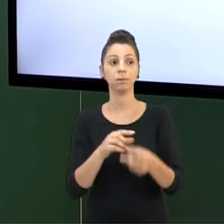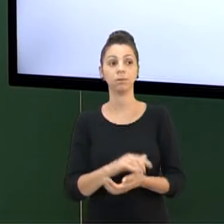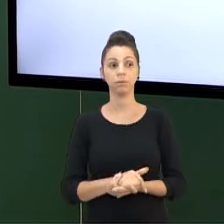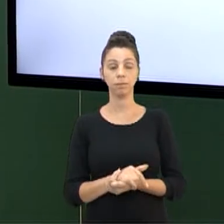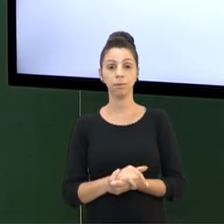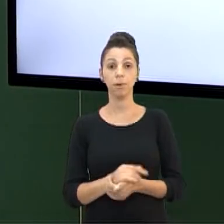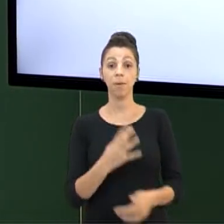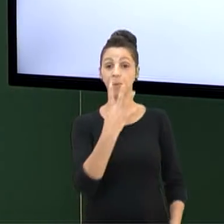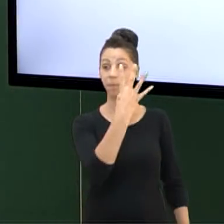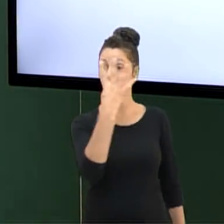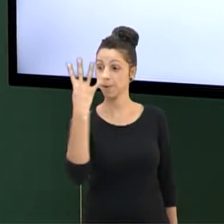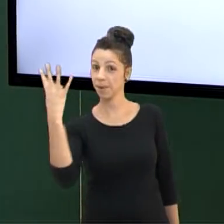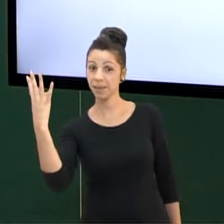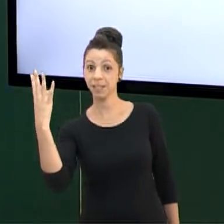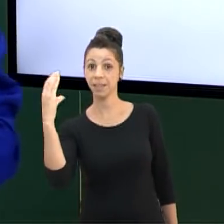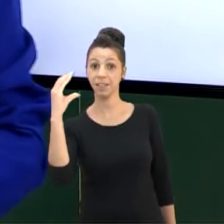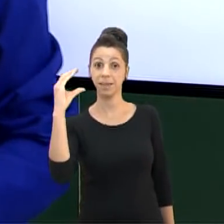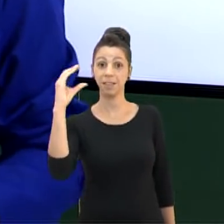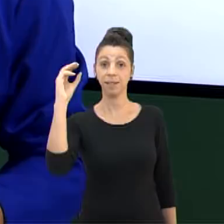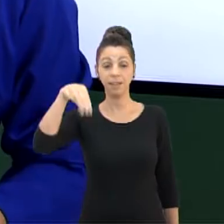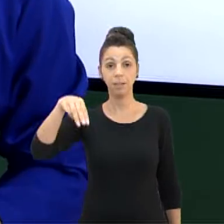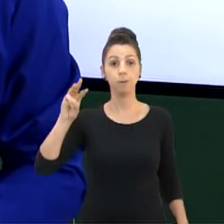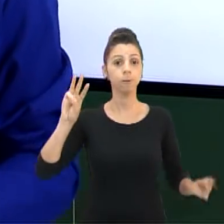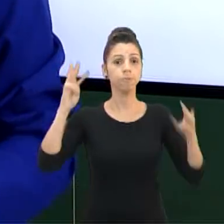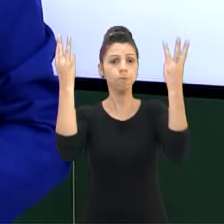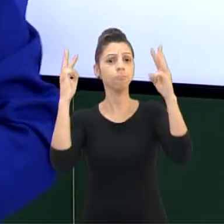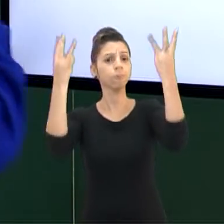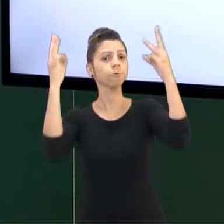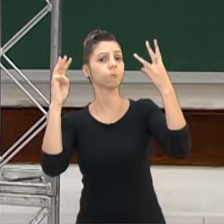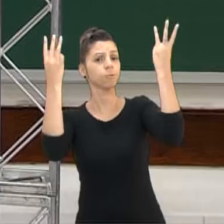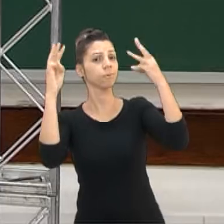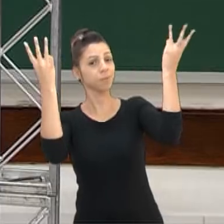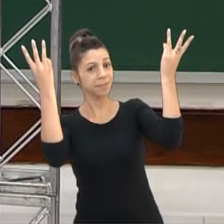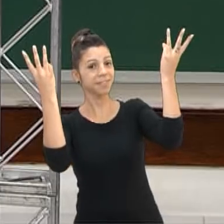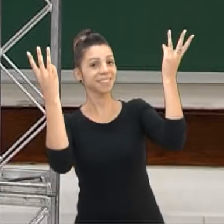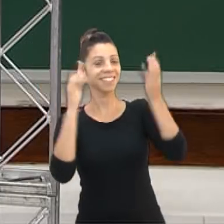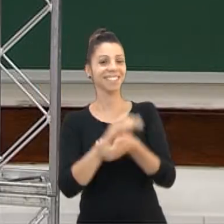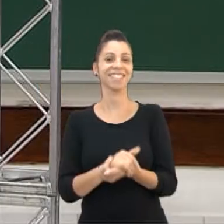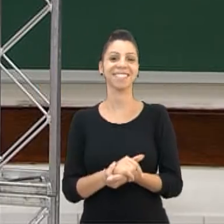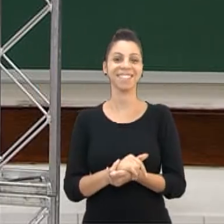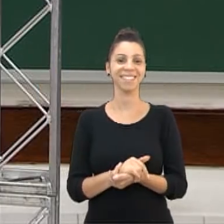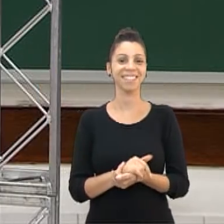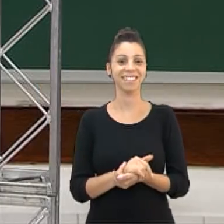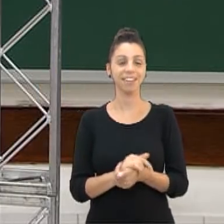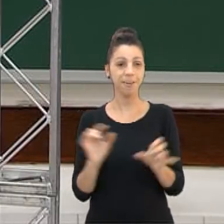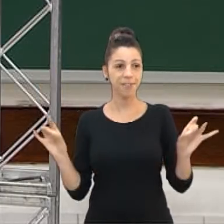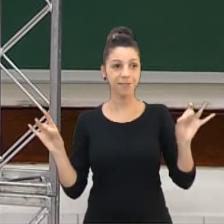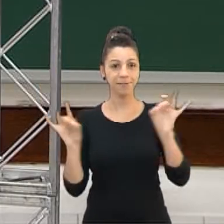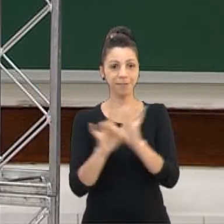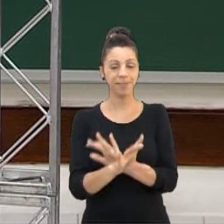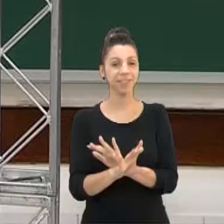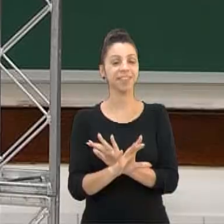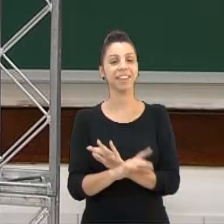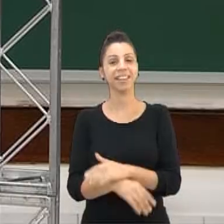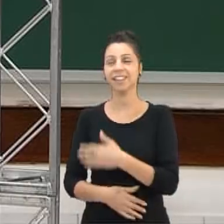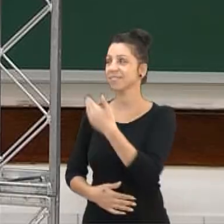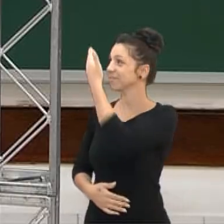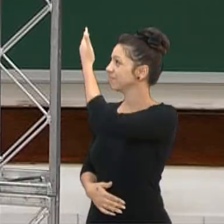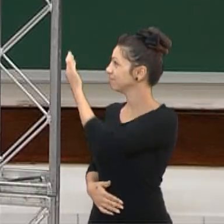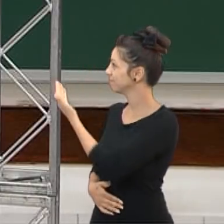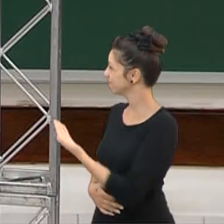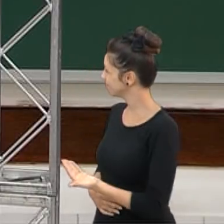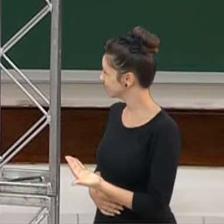centímetros. Show! Show, show, show, show, show. Ok, fechamos então este exercício,